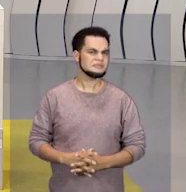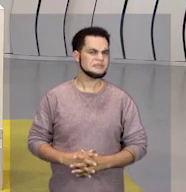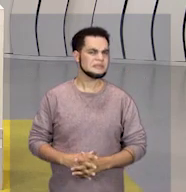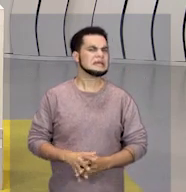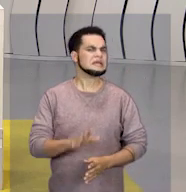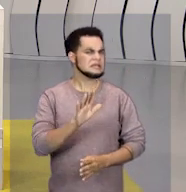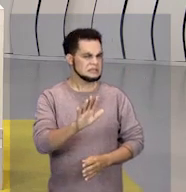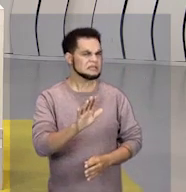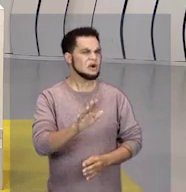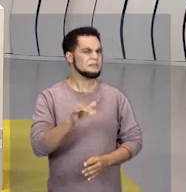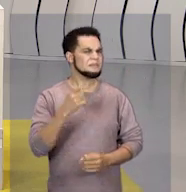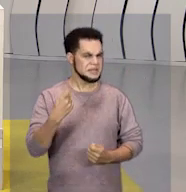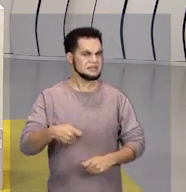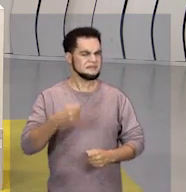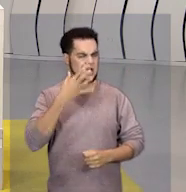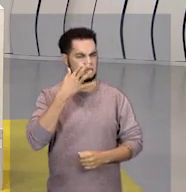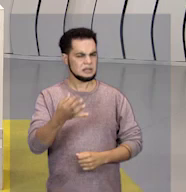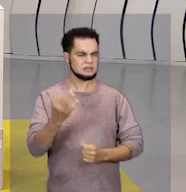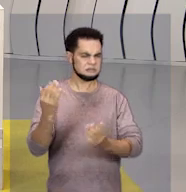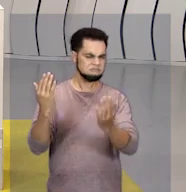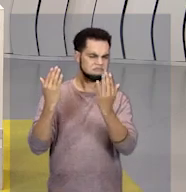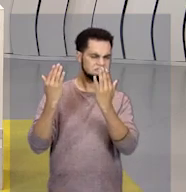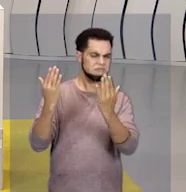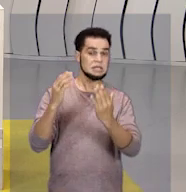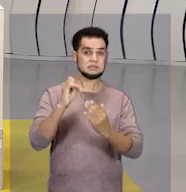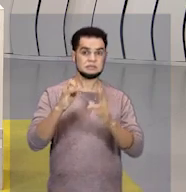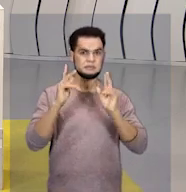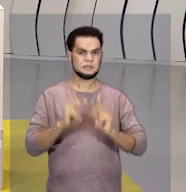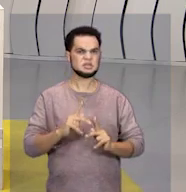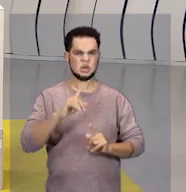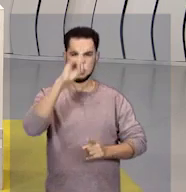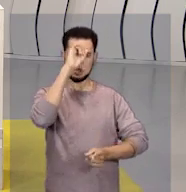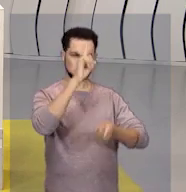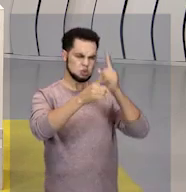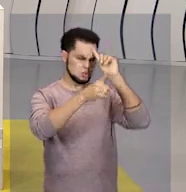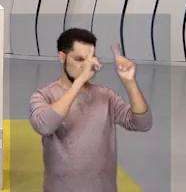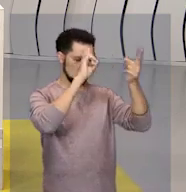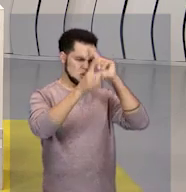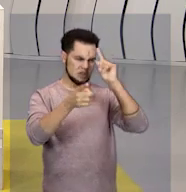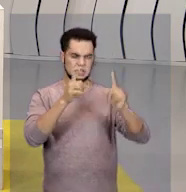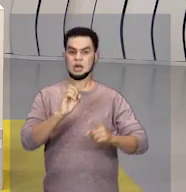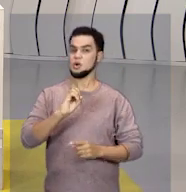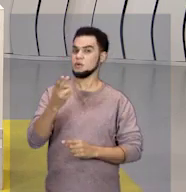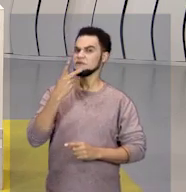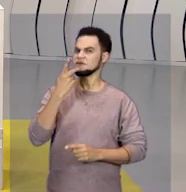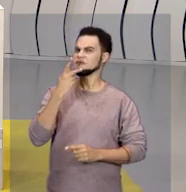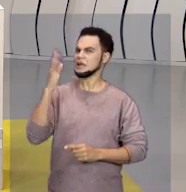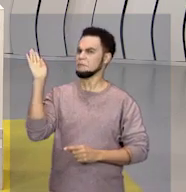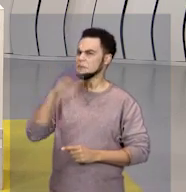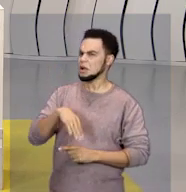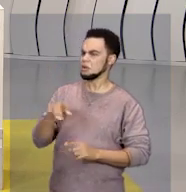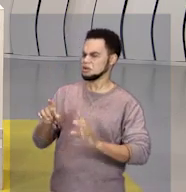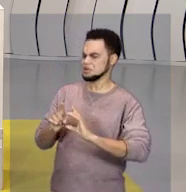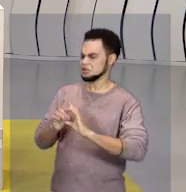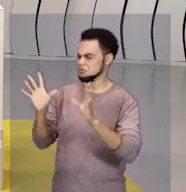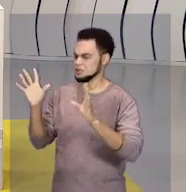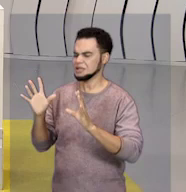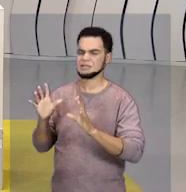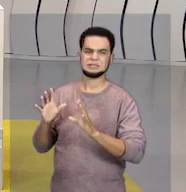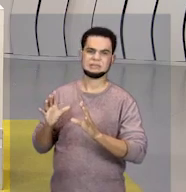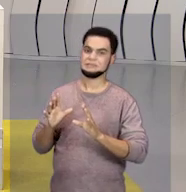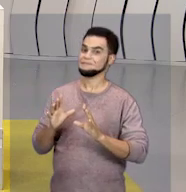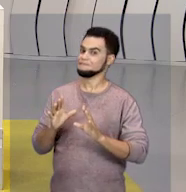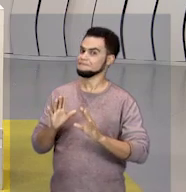sempre quando alguém se coloca de uma maneira autoritária ou fala mal da democracia. No final